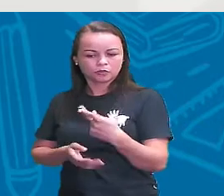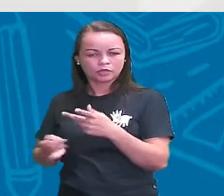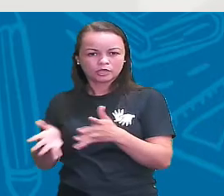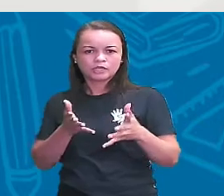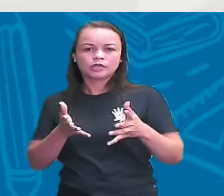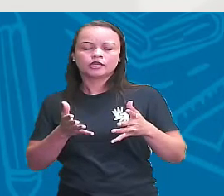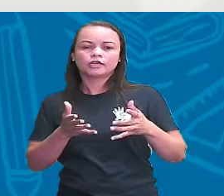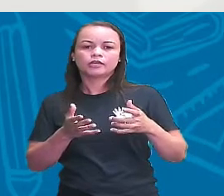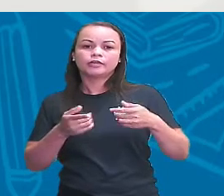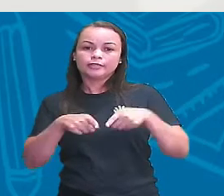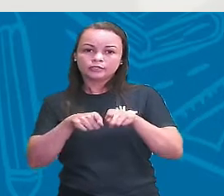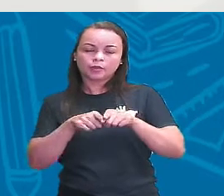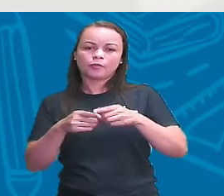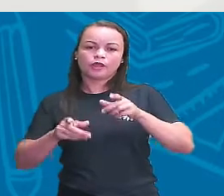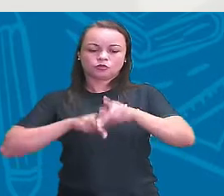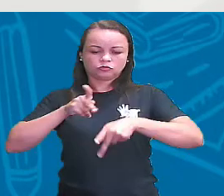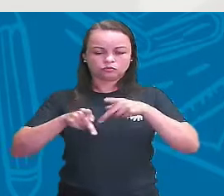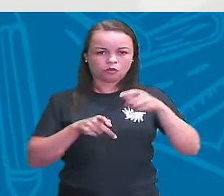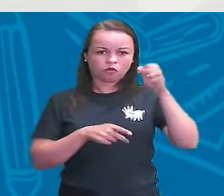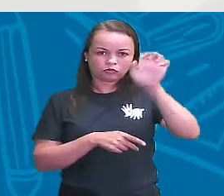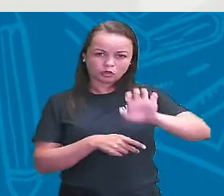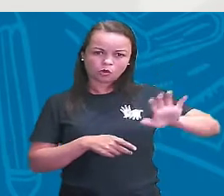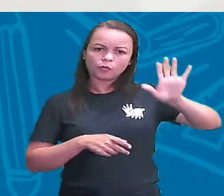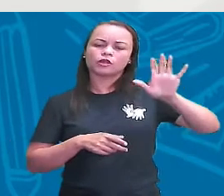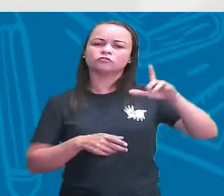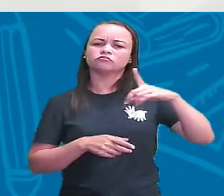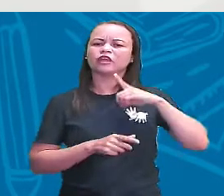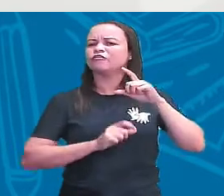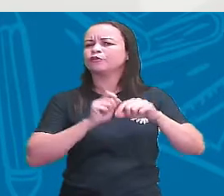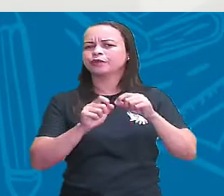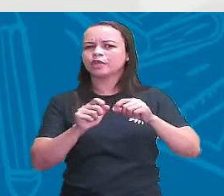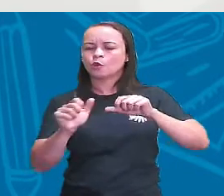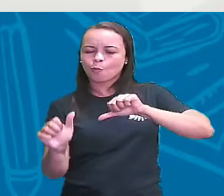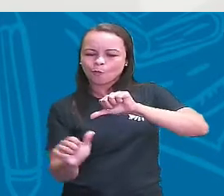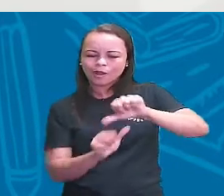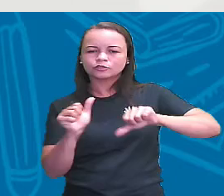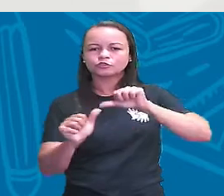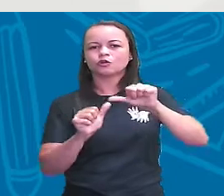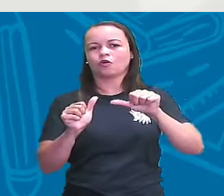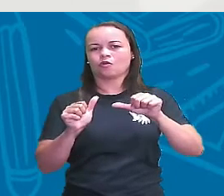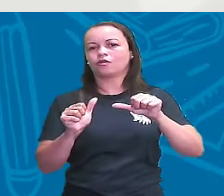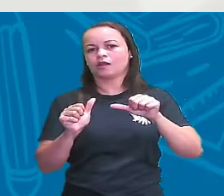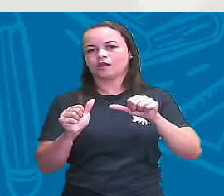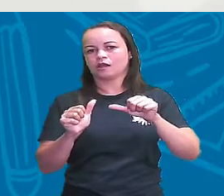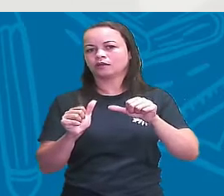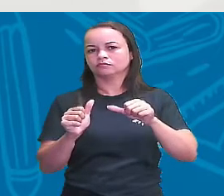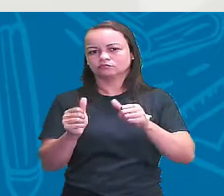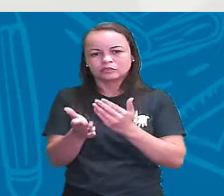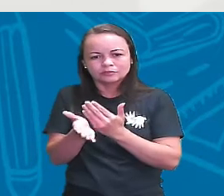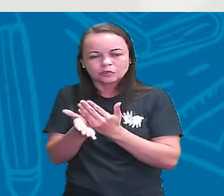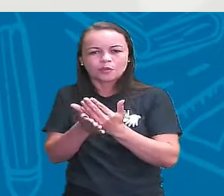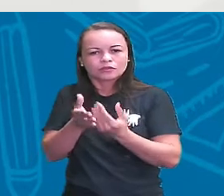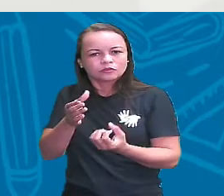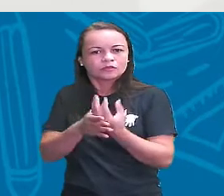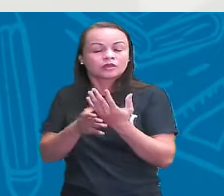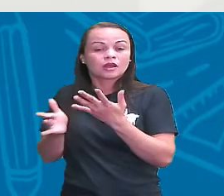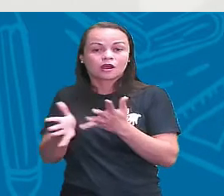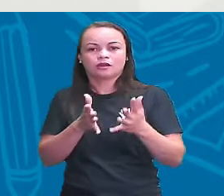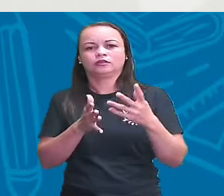troca cultural grande, né? E aí essa troca cultural grande vai fazer com que a